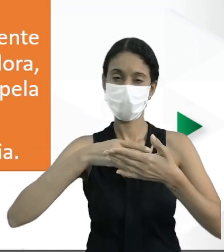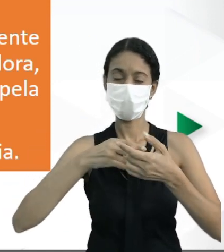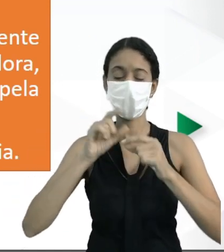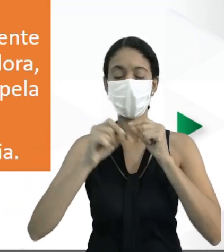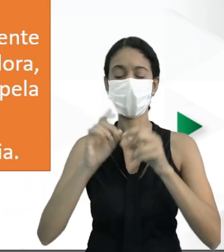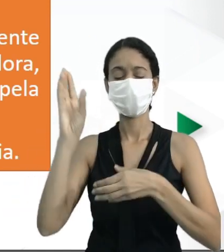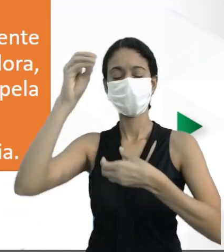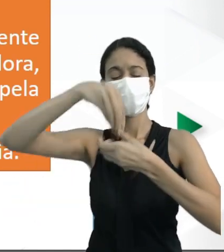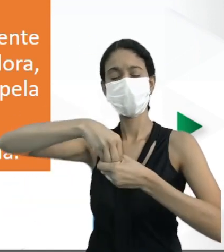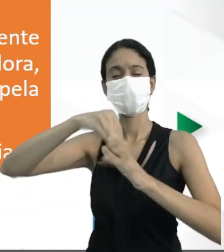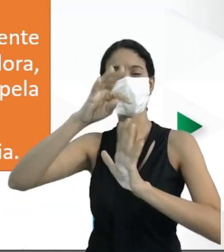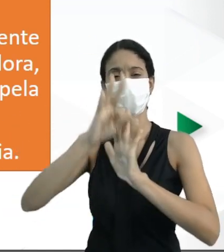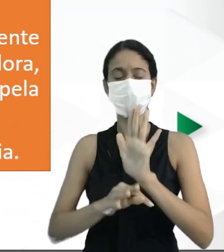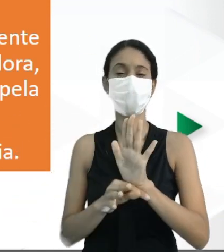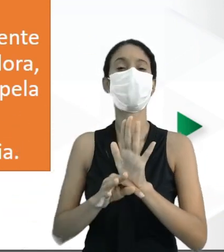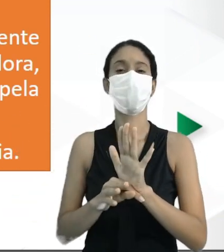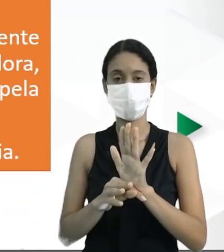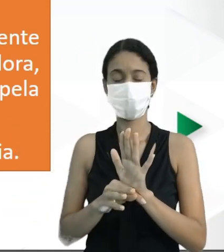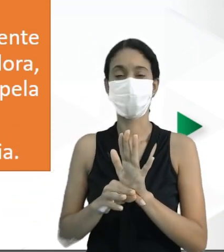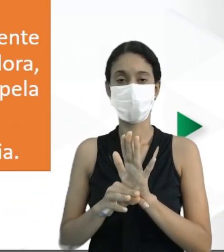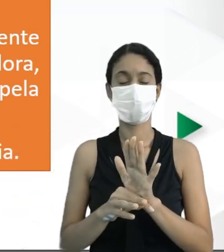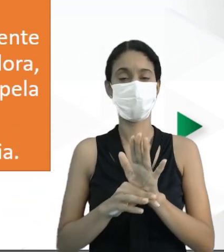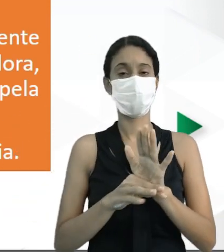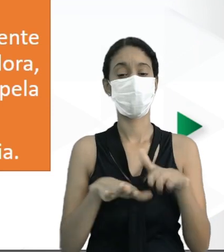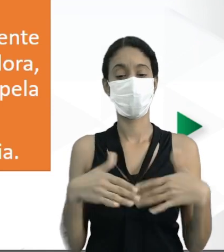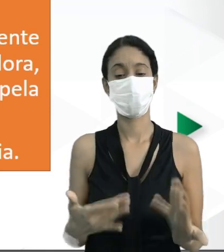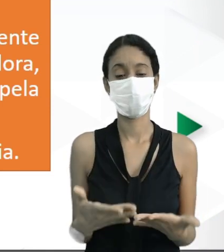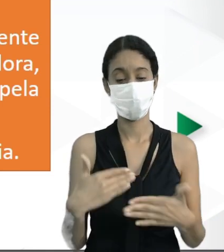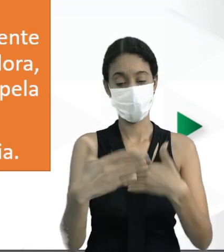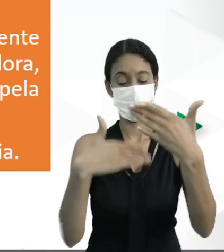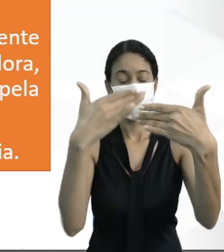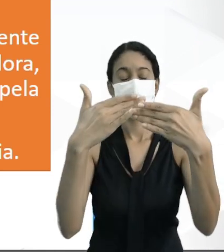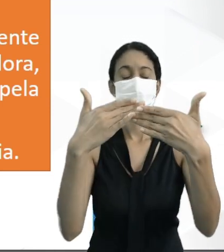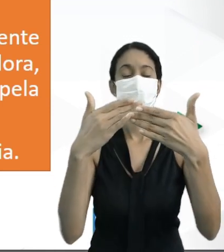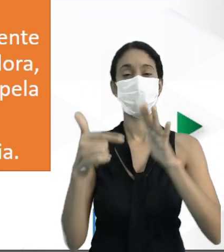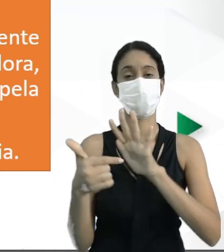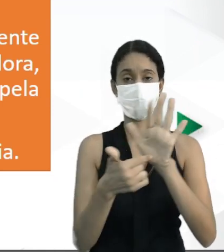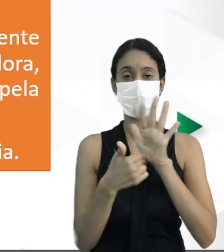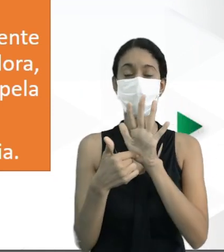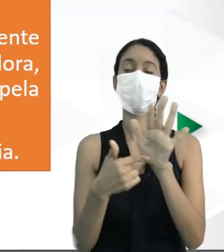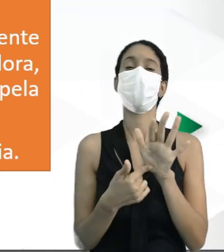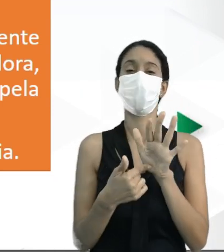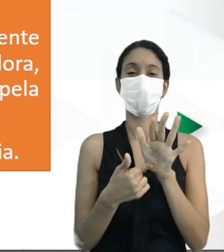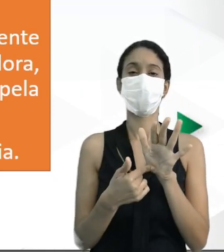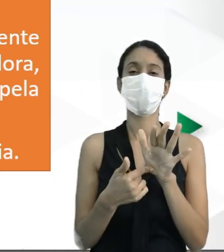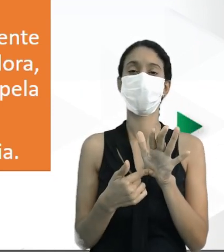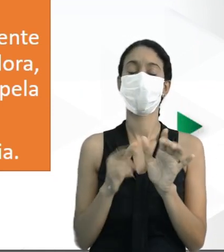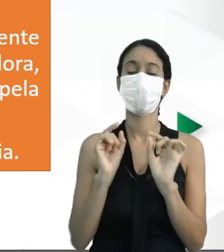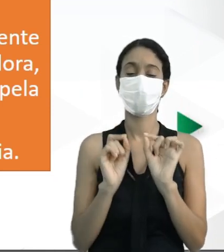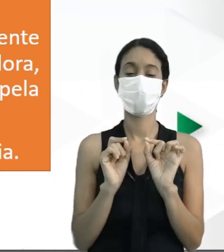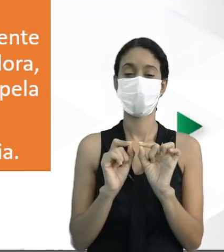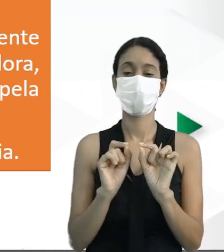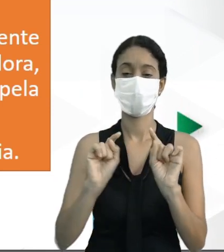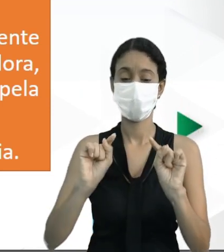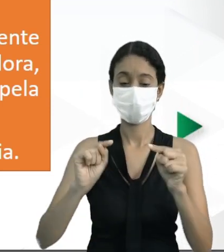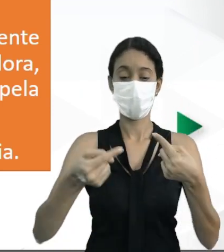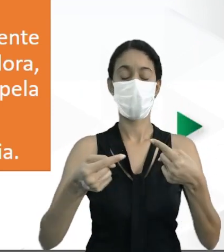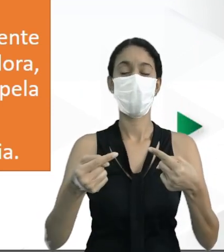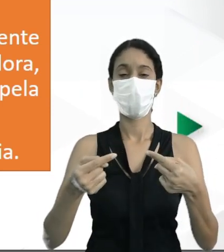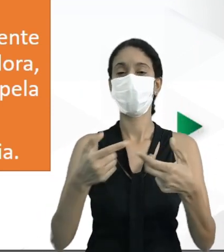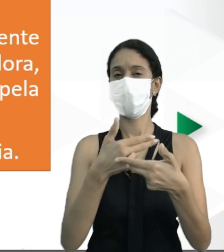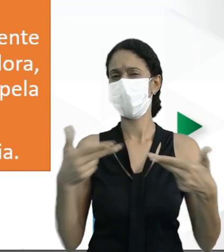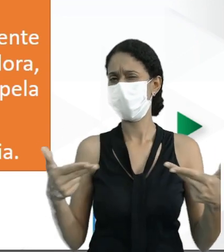sabemos, falar a mesma coisa com outras palavras. Mas o que seria uma paródia? Vamos conhecer. Então vamos lá aqui. Olhando para mim,